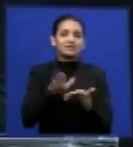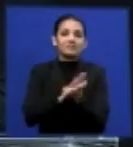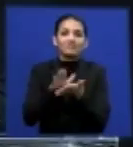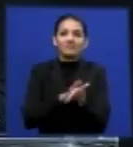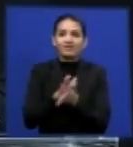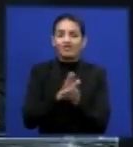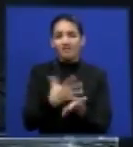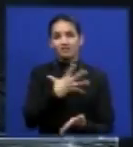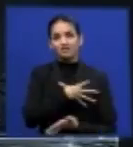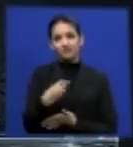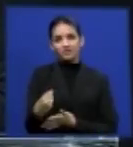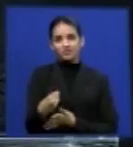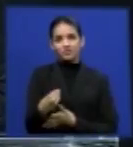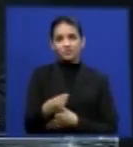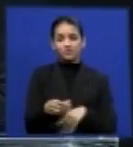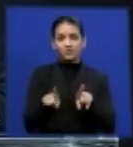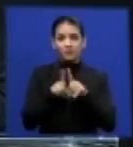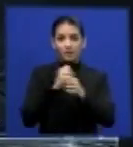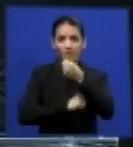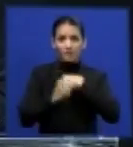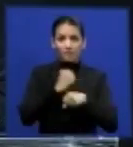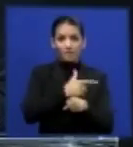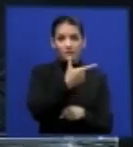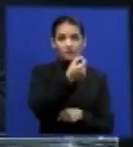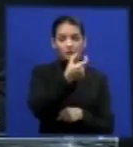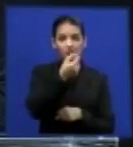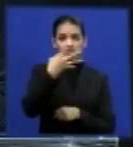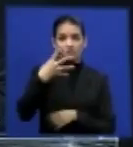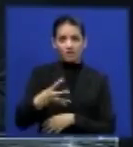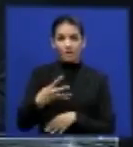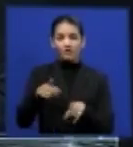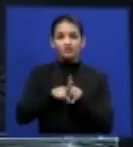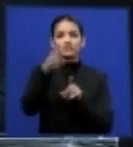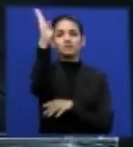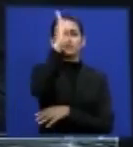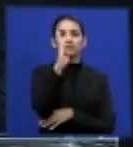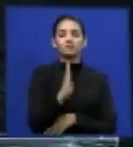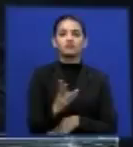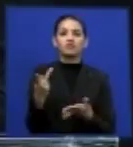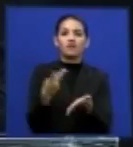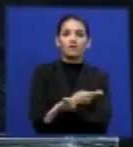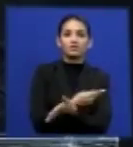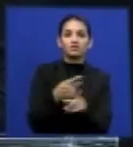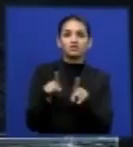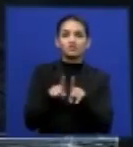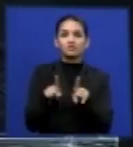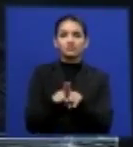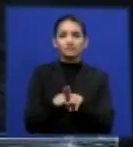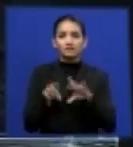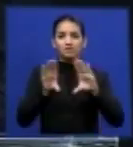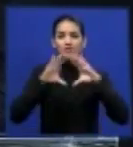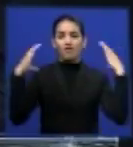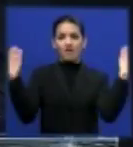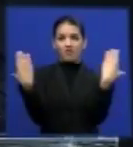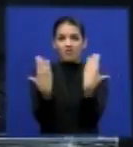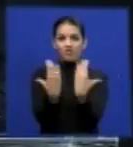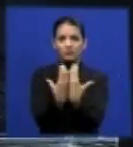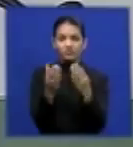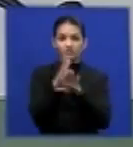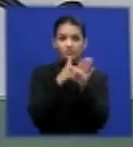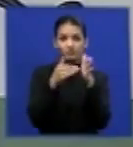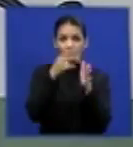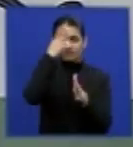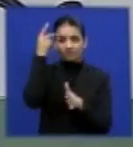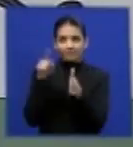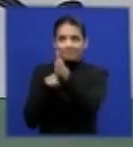em 2004, o Brasil ratificou a Convenção de Estocolmo, a Convenção de Poluentes Organicamente